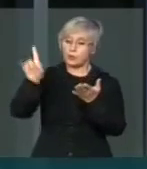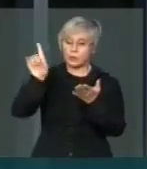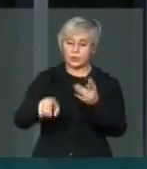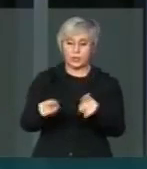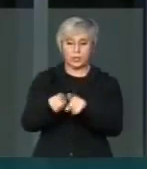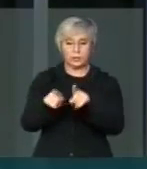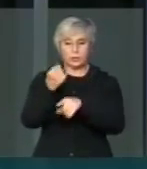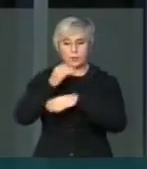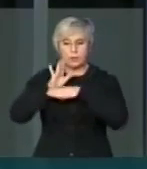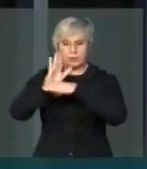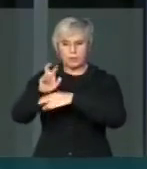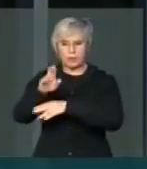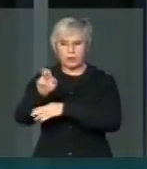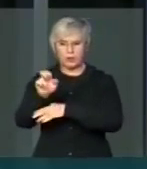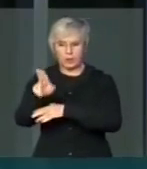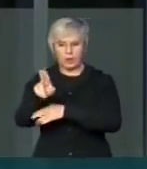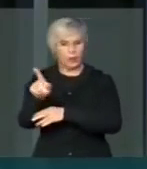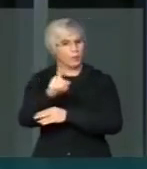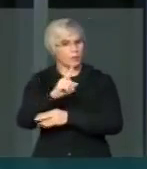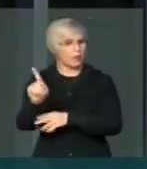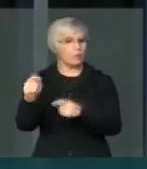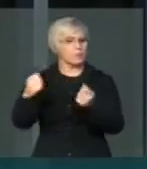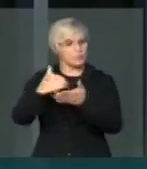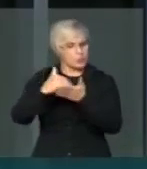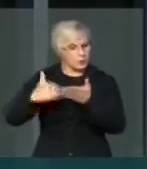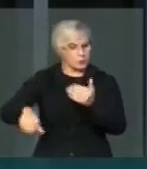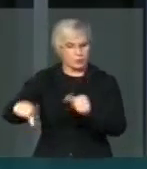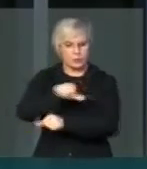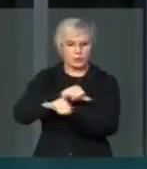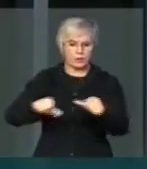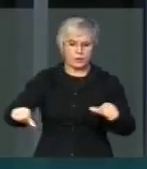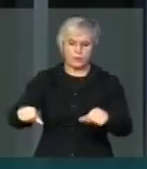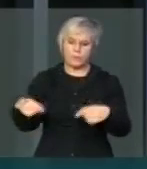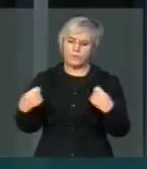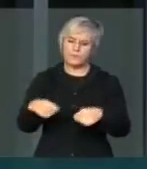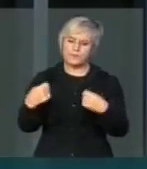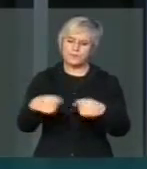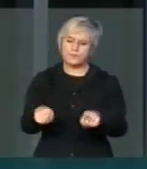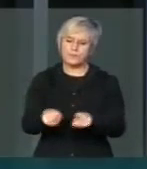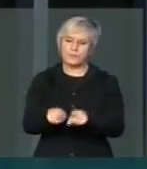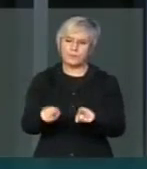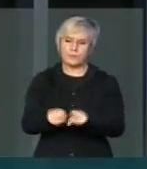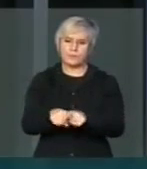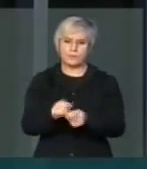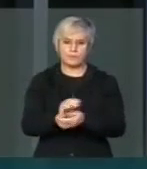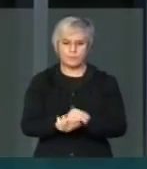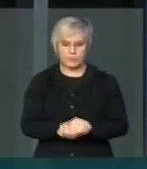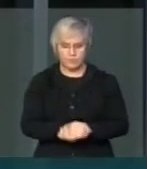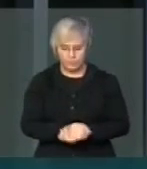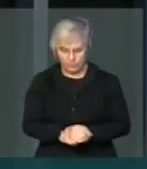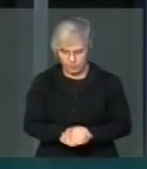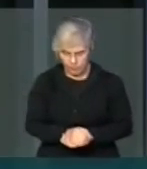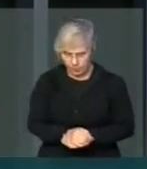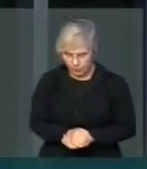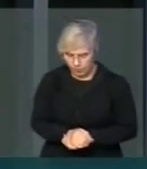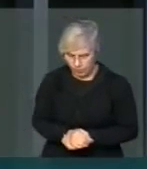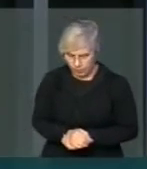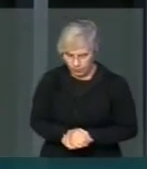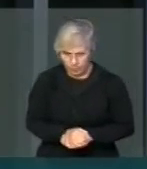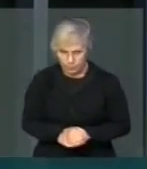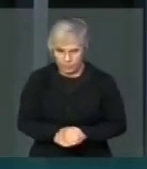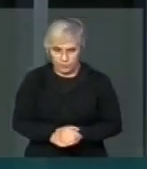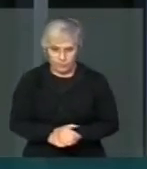réu. As regras atuais da execução oferecem meios para o executado furtar-se à